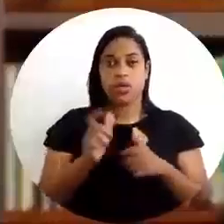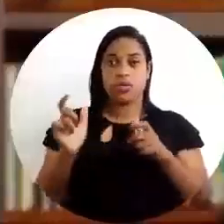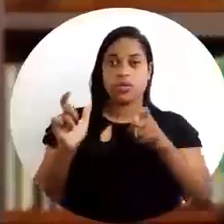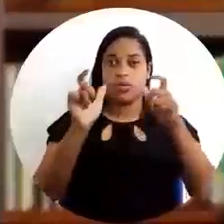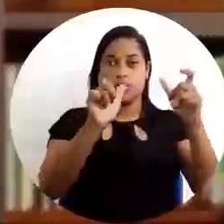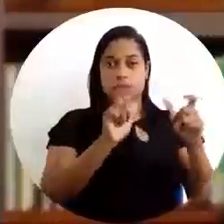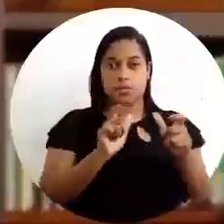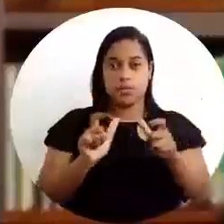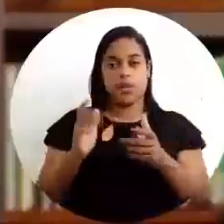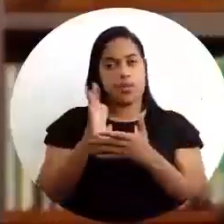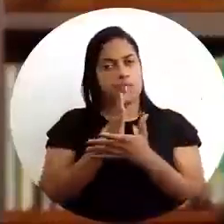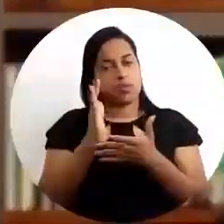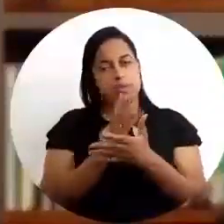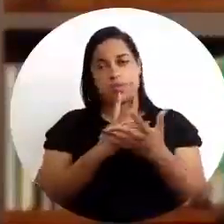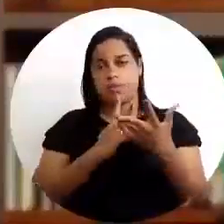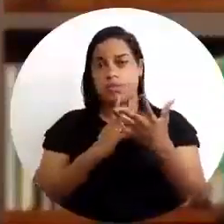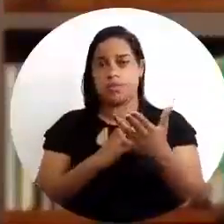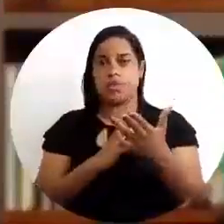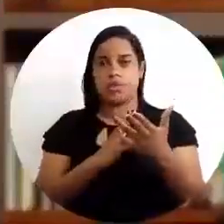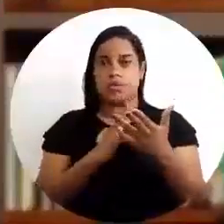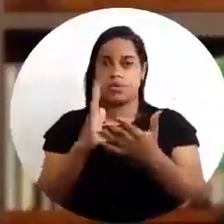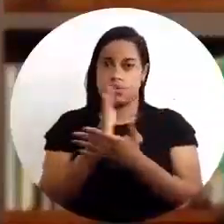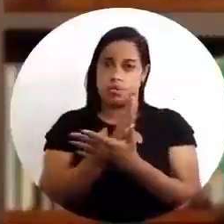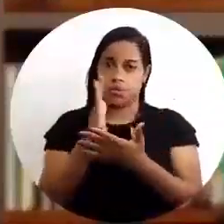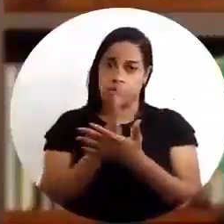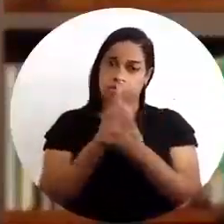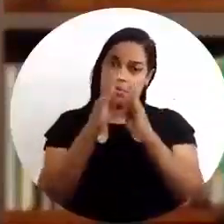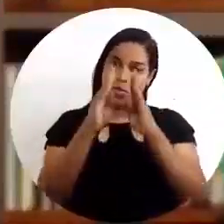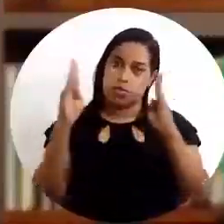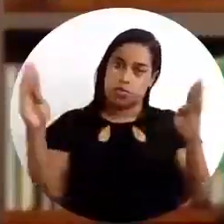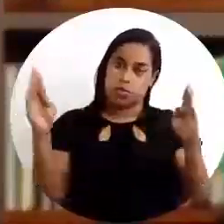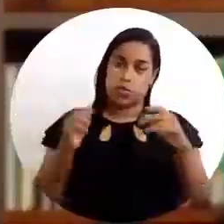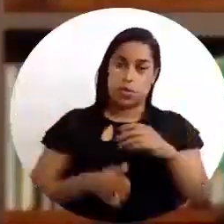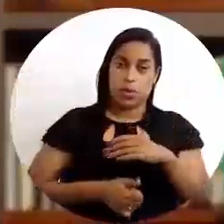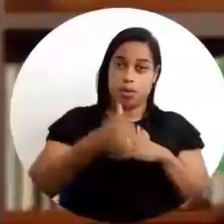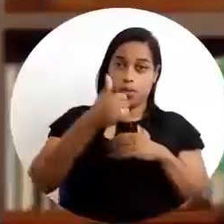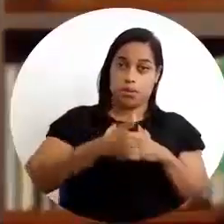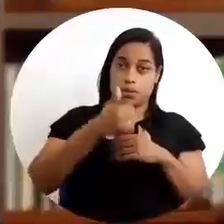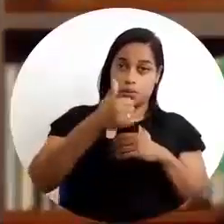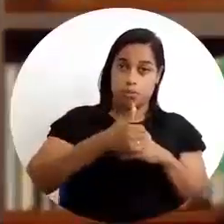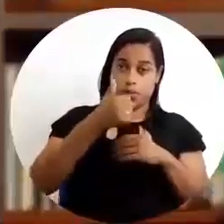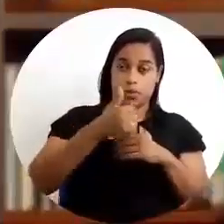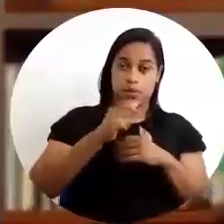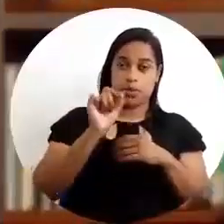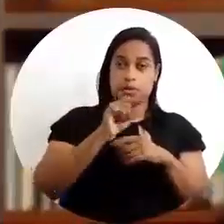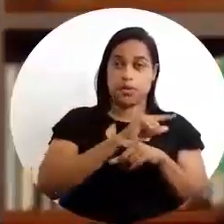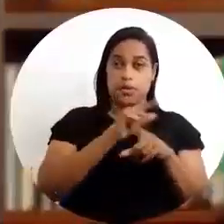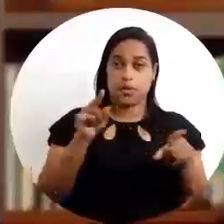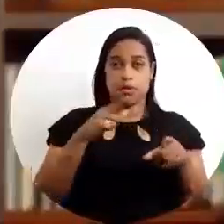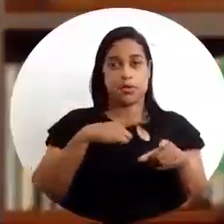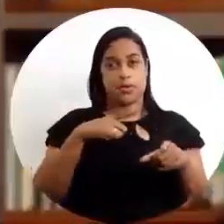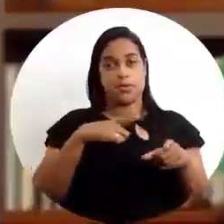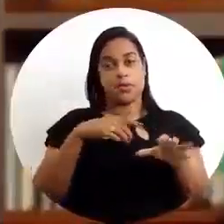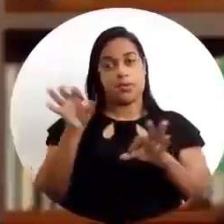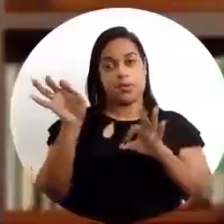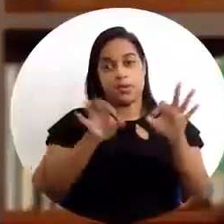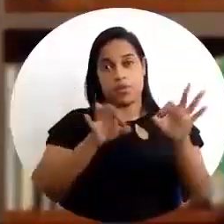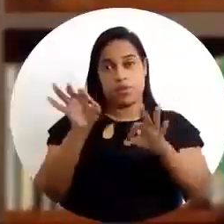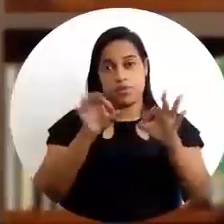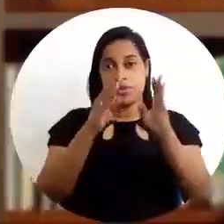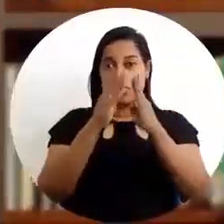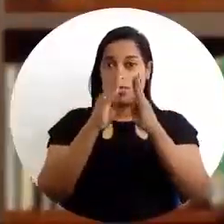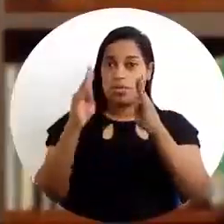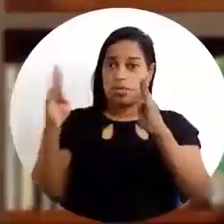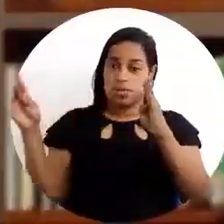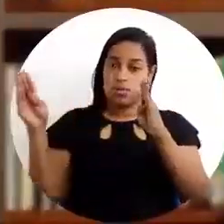espaço. Assim são os livros na biblioteca, elas têm o seu espaço. O primeiro passo para que você tenha uma organização numa